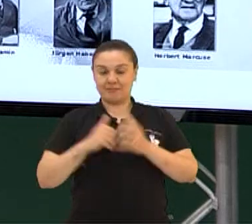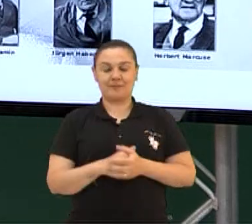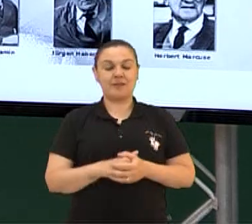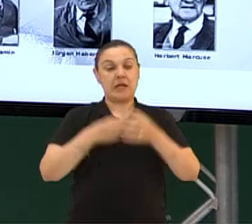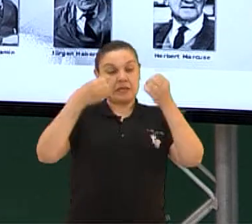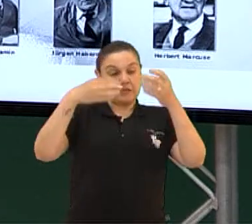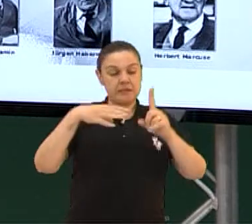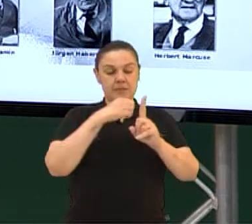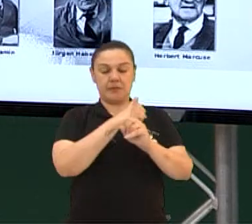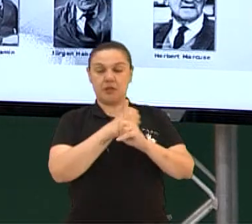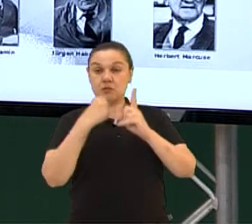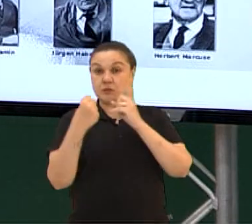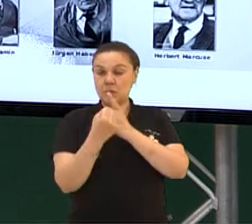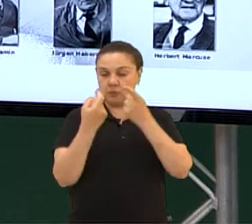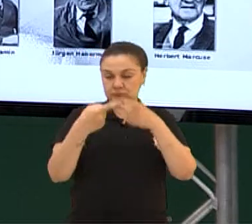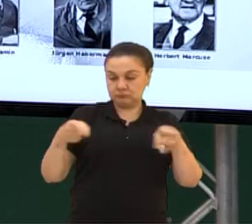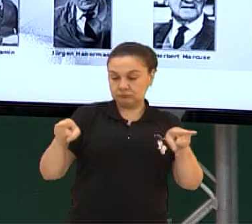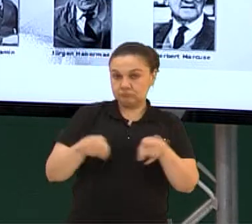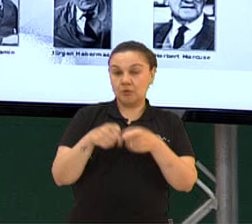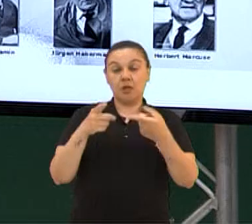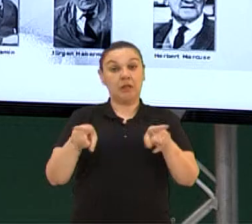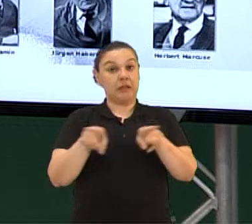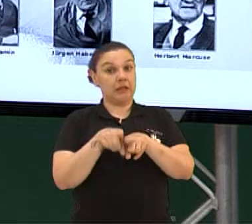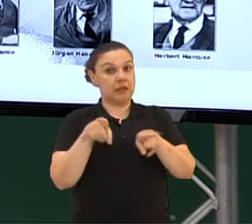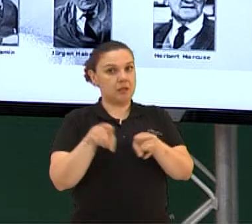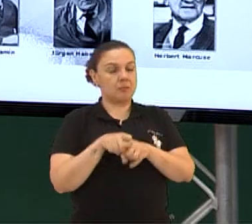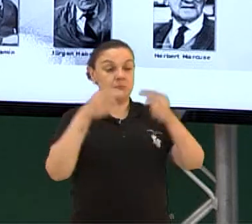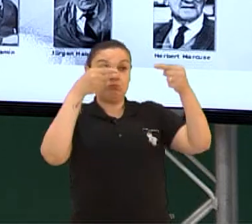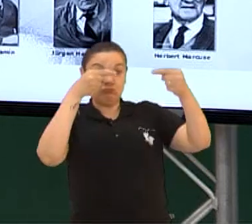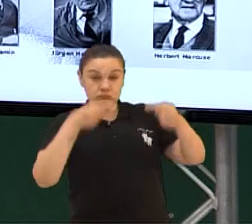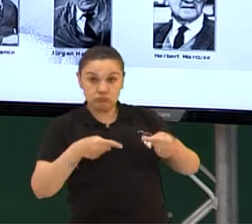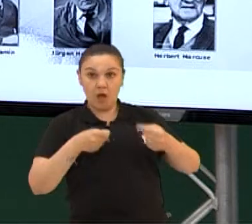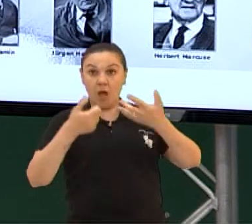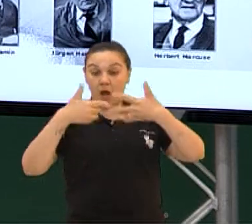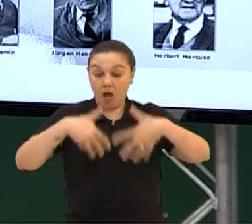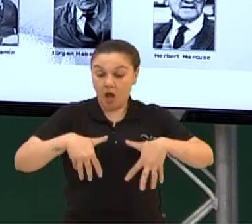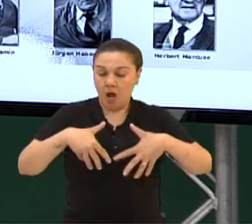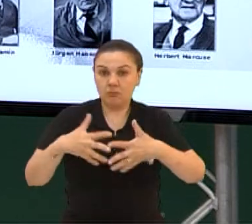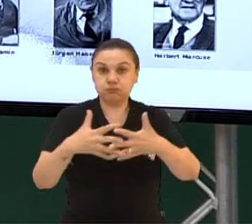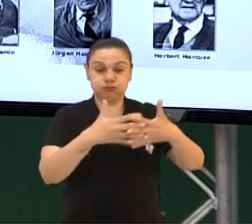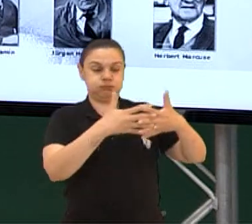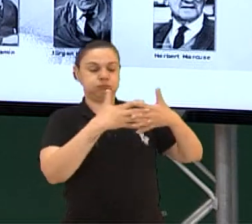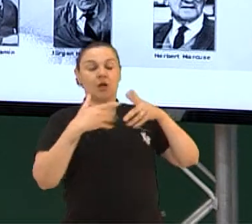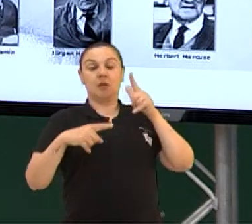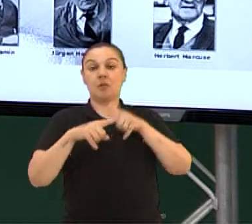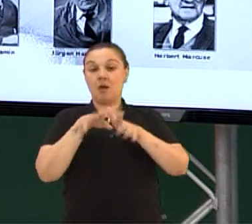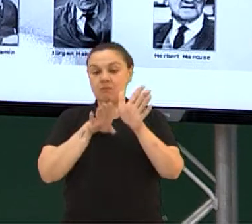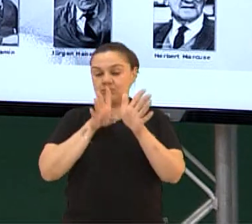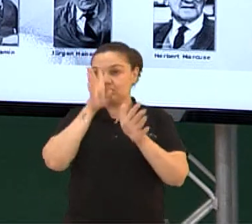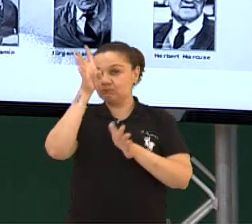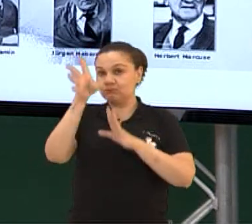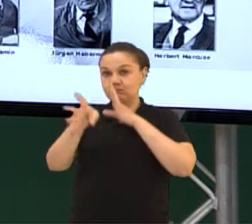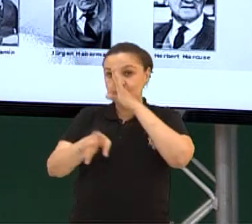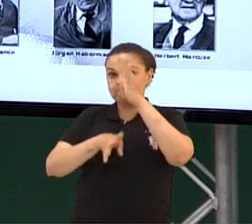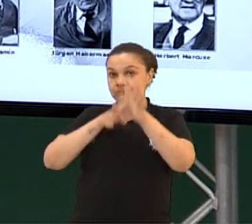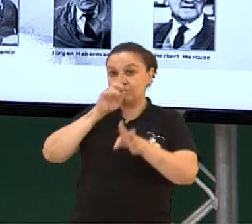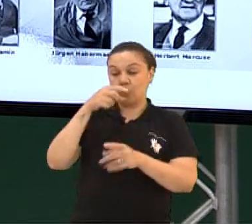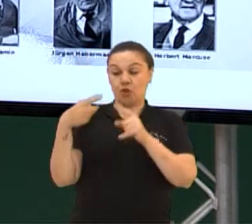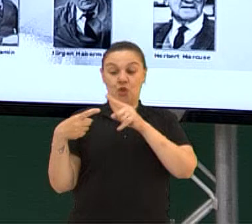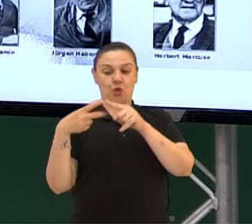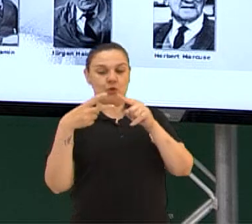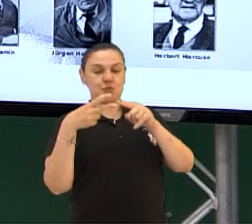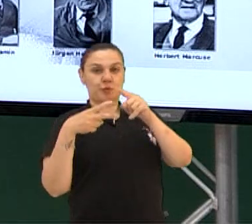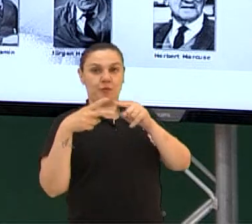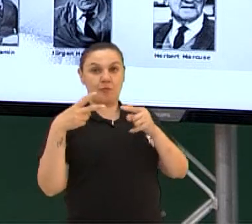uma Sociologia da Música, que é um livro dele muito polêmico, porque ele faz críticas muito duras a dois